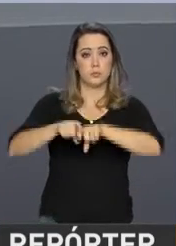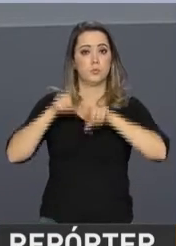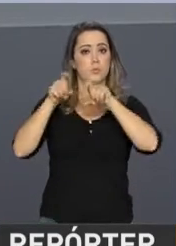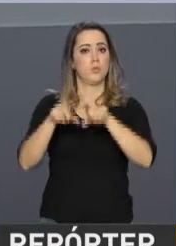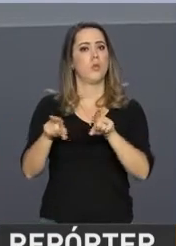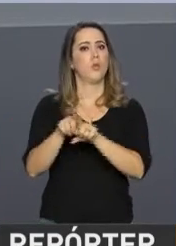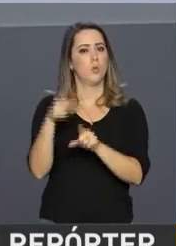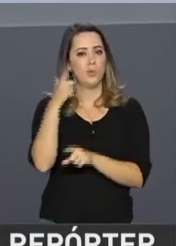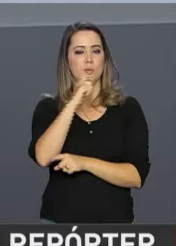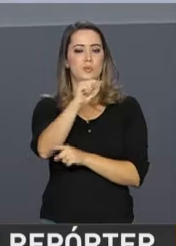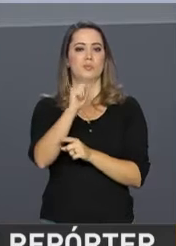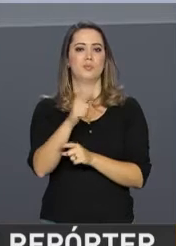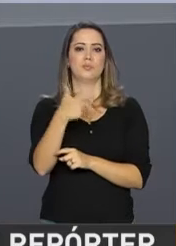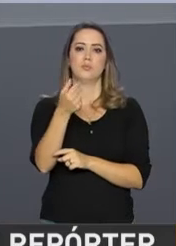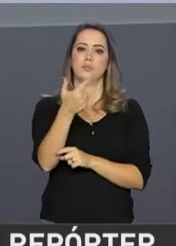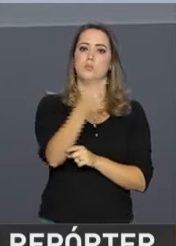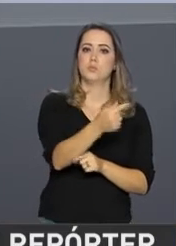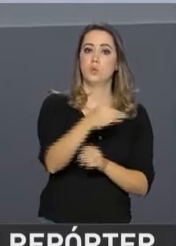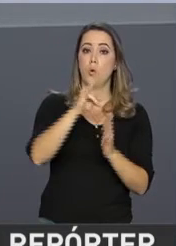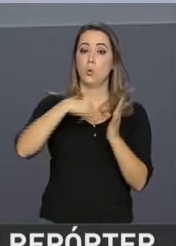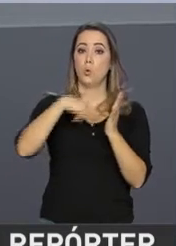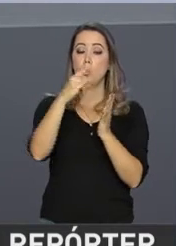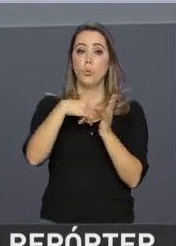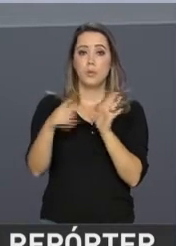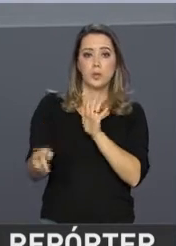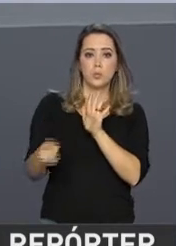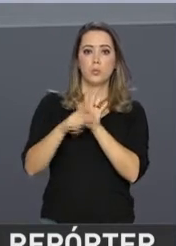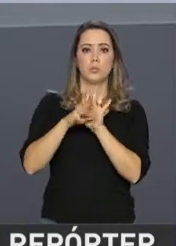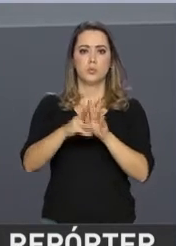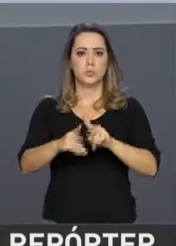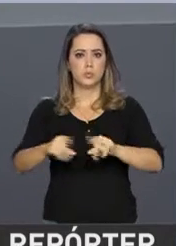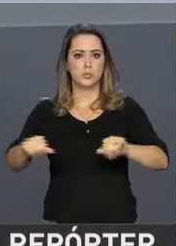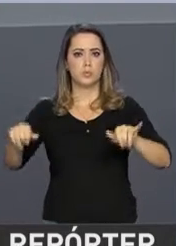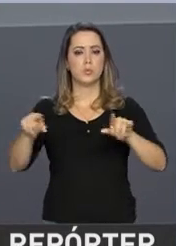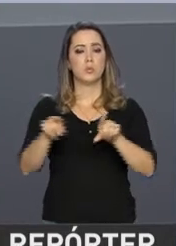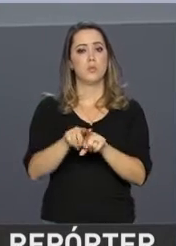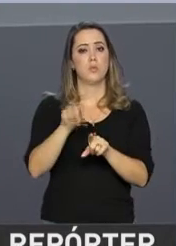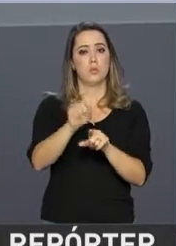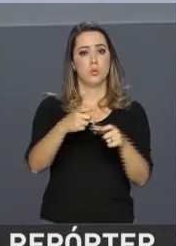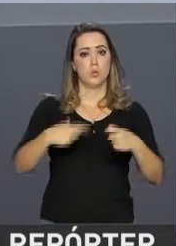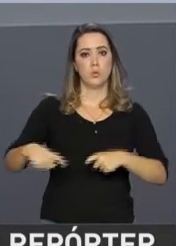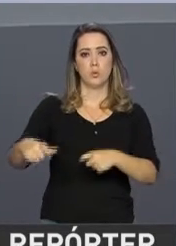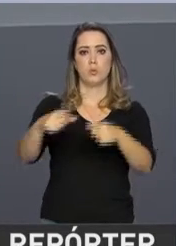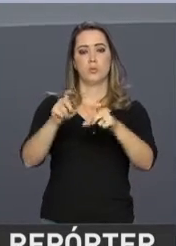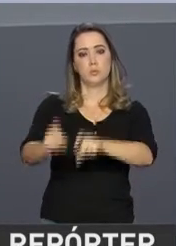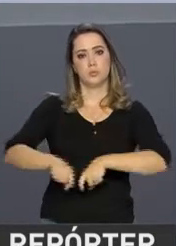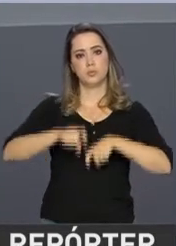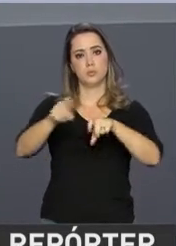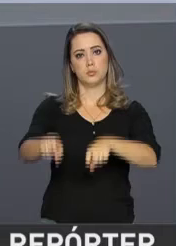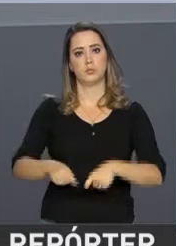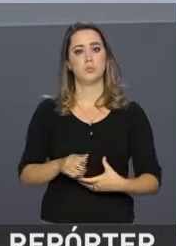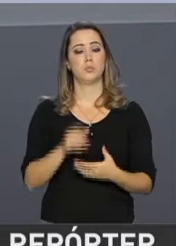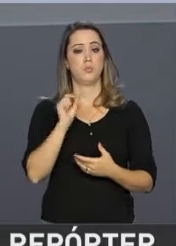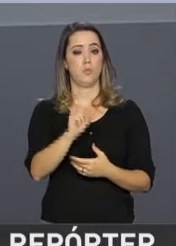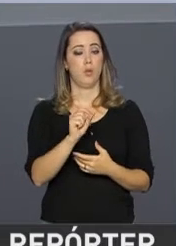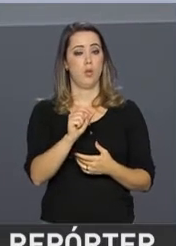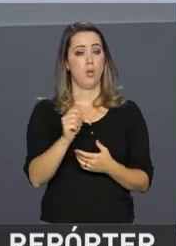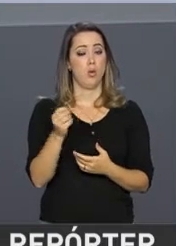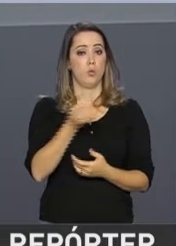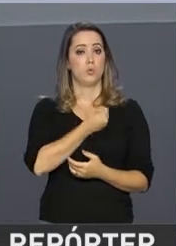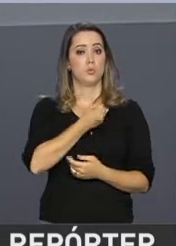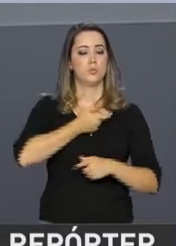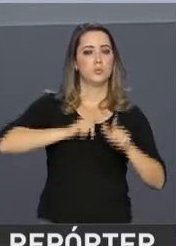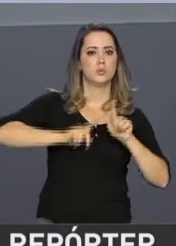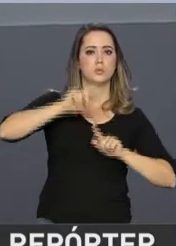conquistaram em 2017 o título definitivo ou provisório de uma área destinada à reforma agrária os números